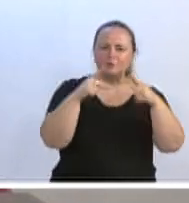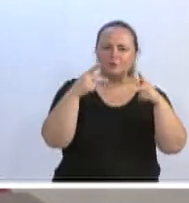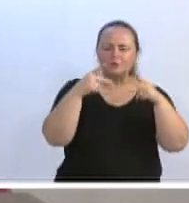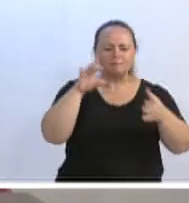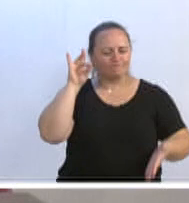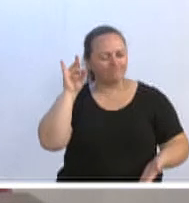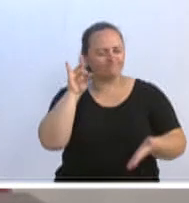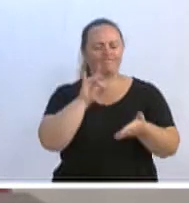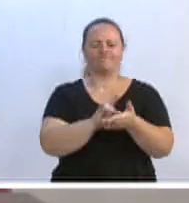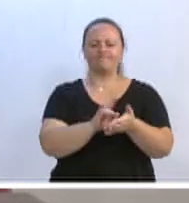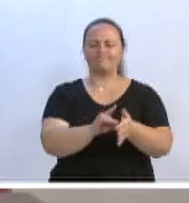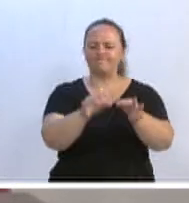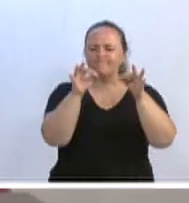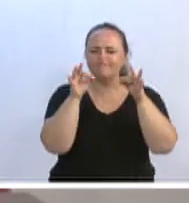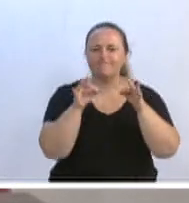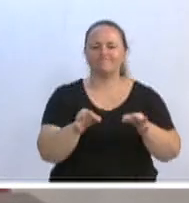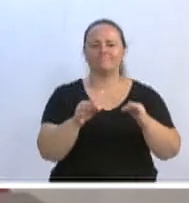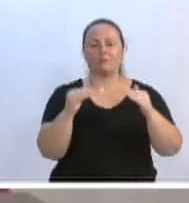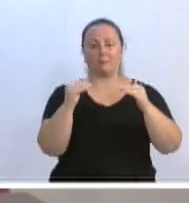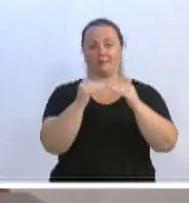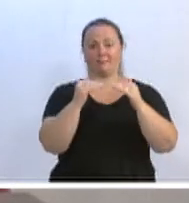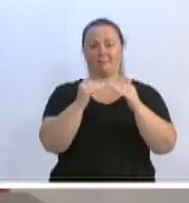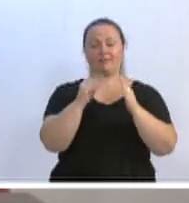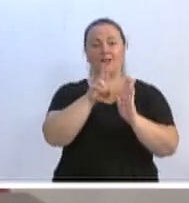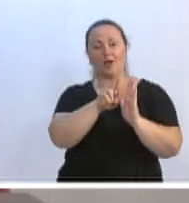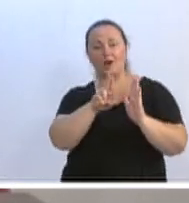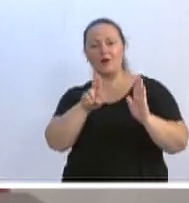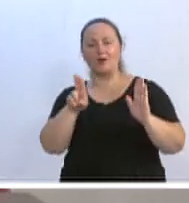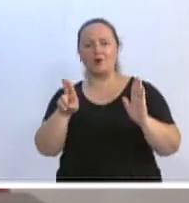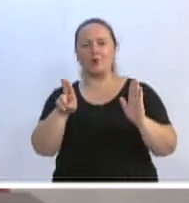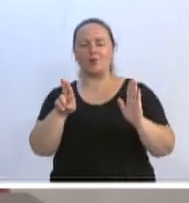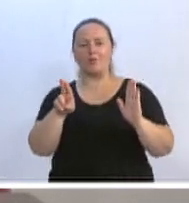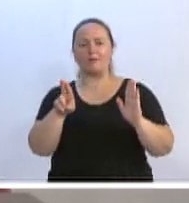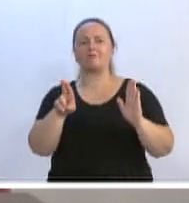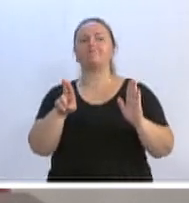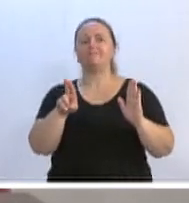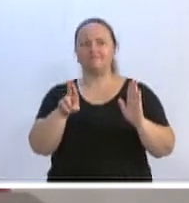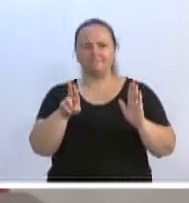e, de acordo com o nome da igreja,